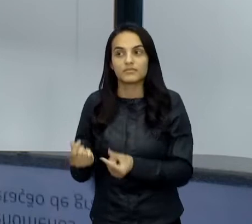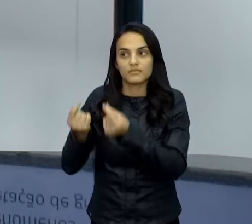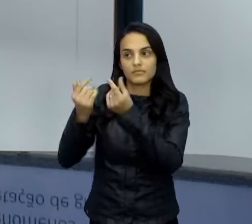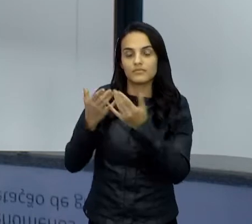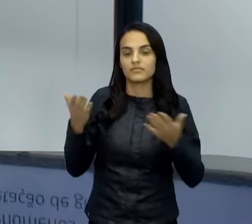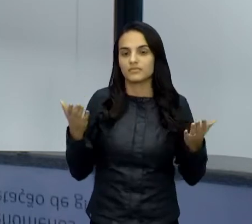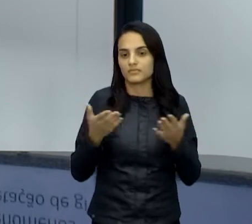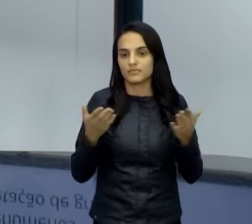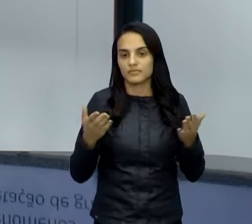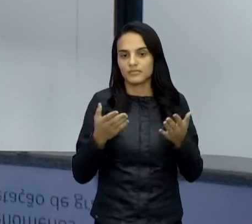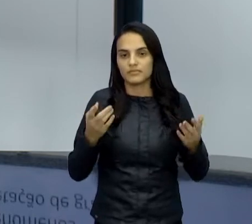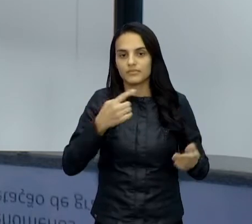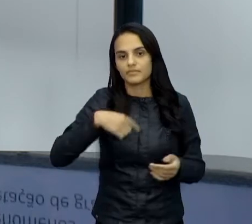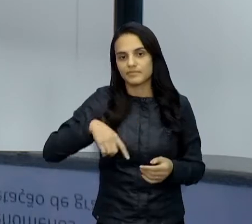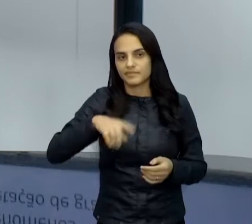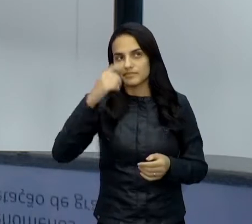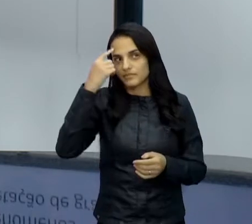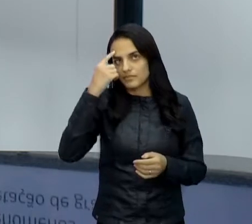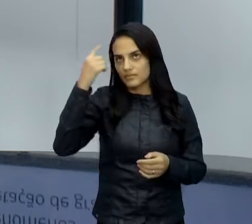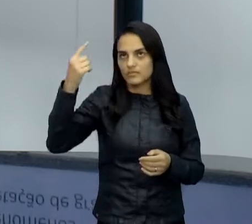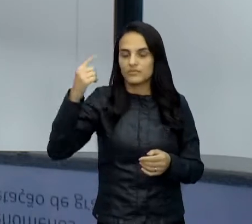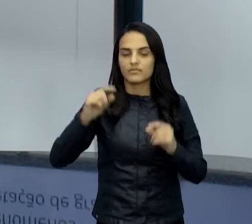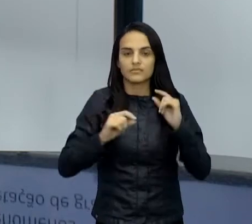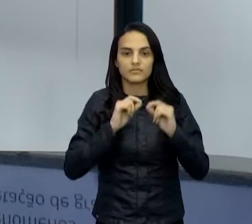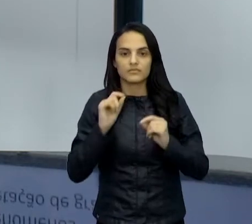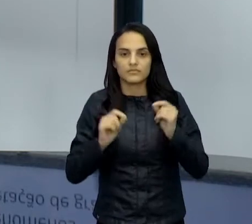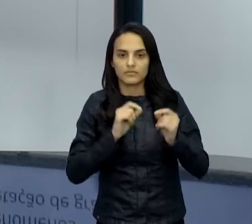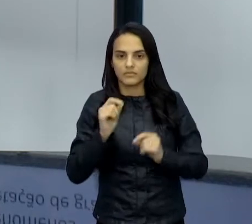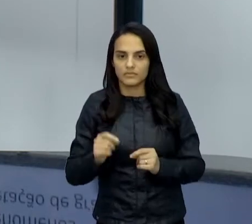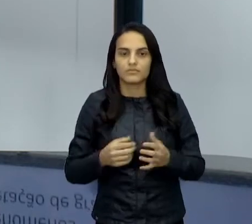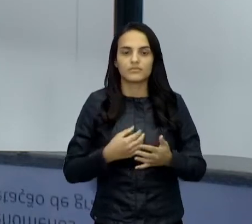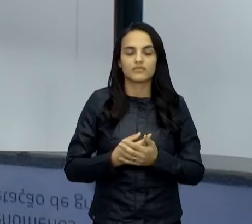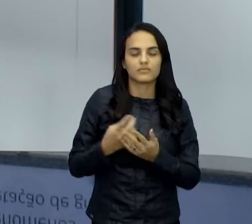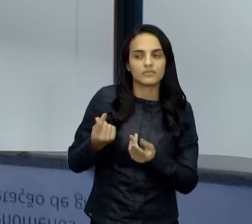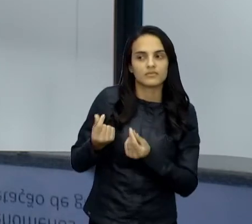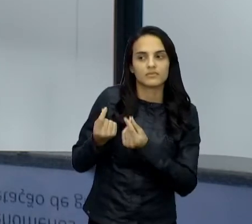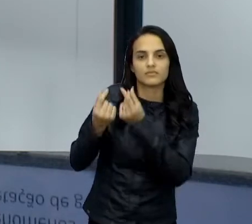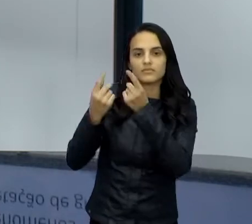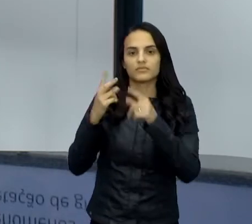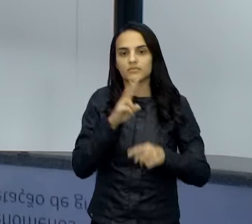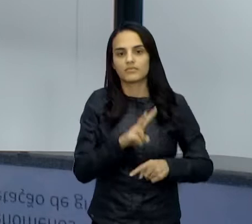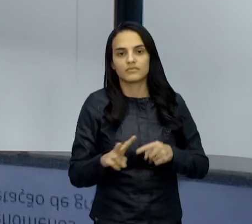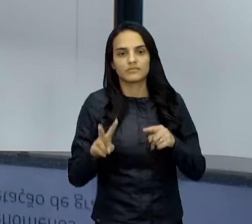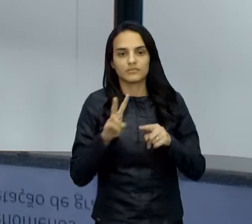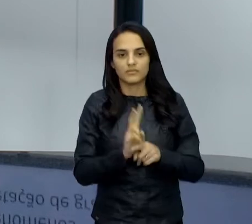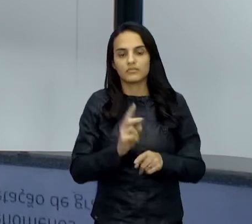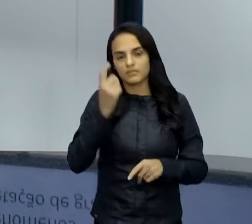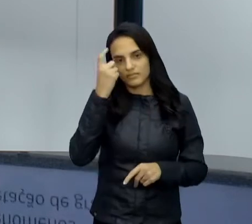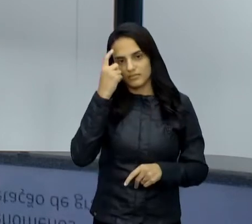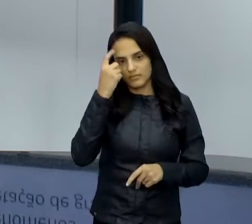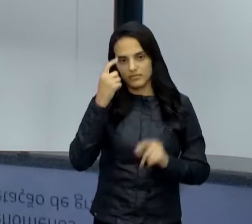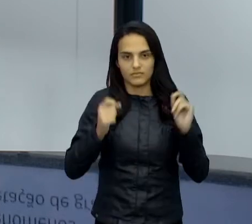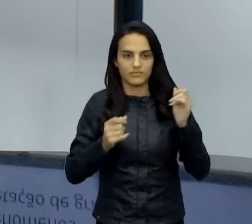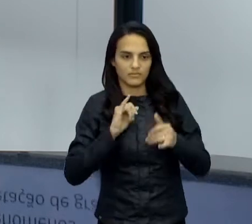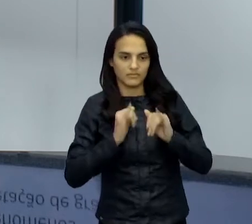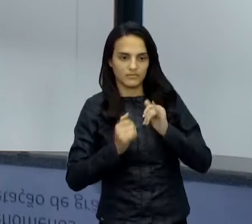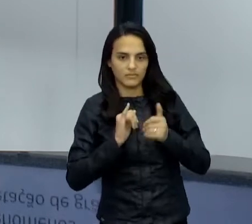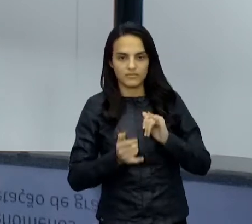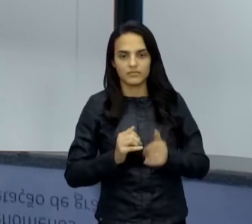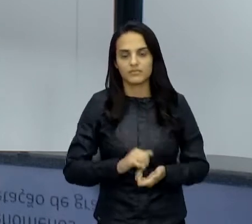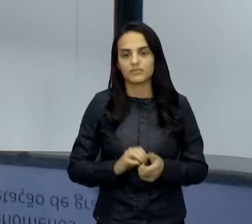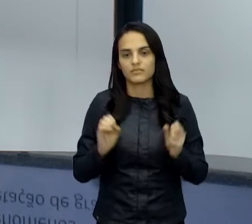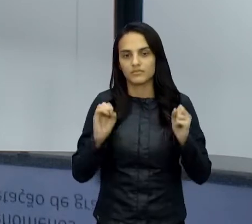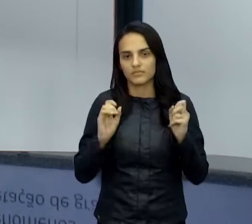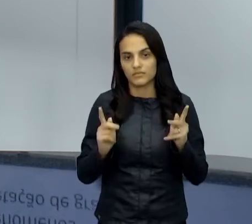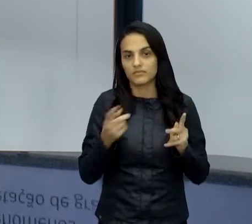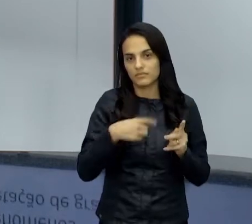agora a gente vai pensar um pouquinho na parte de finanças, de sustentabilidade, pensando na eletricidade, tá certo?